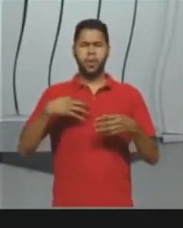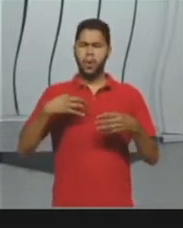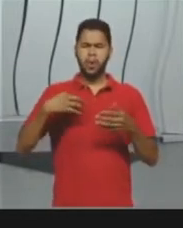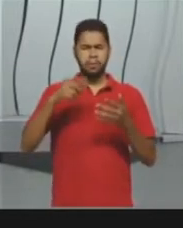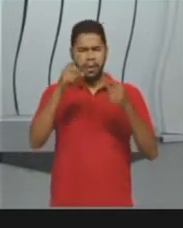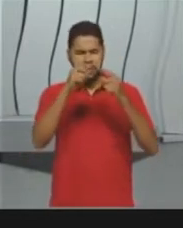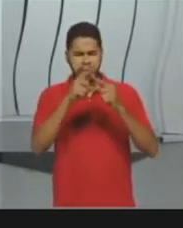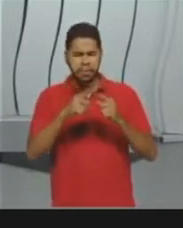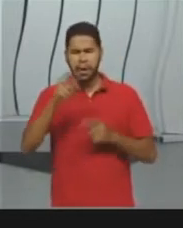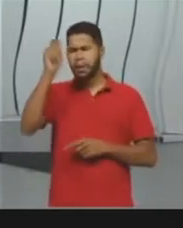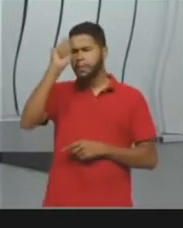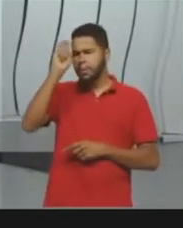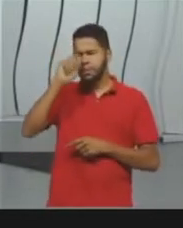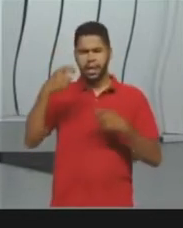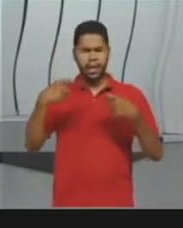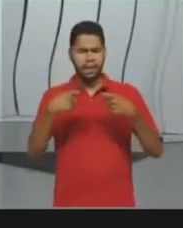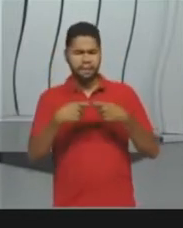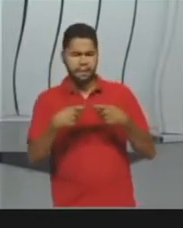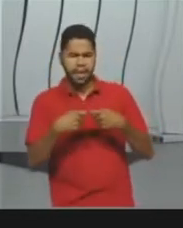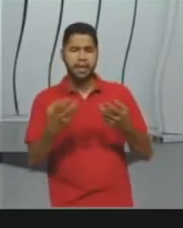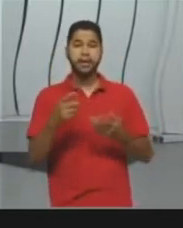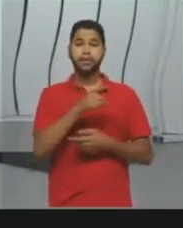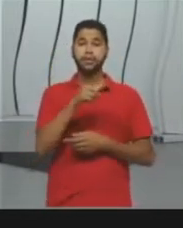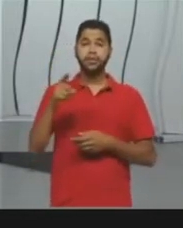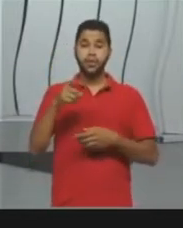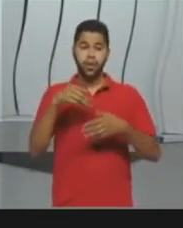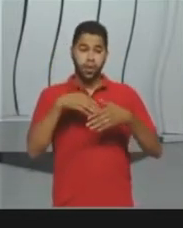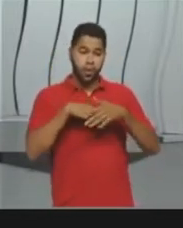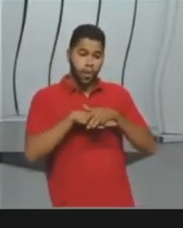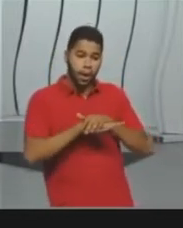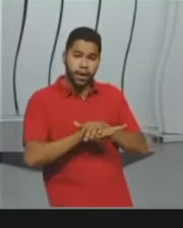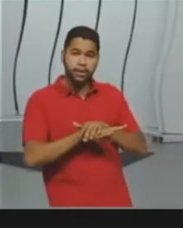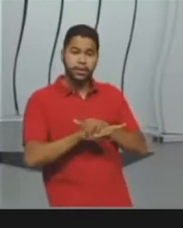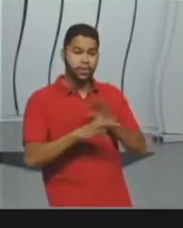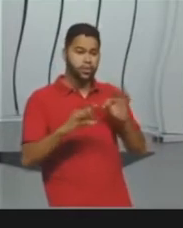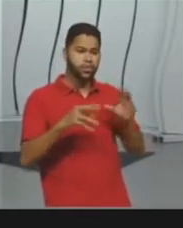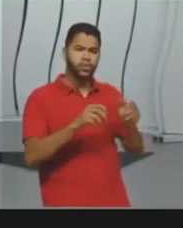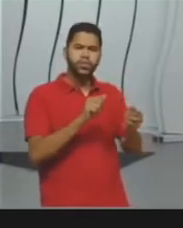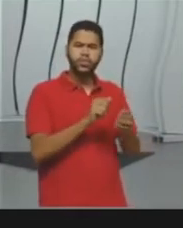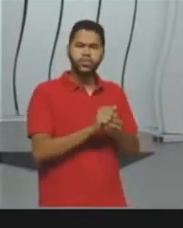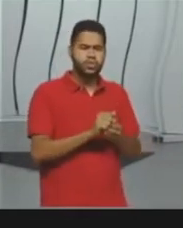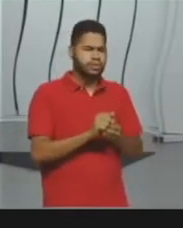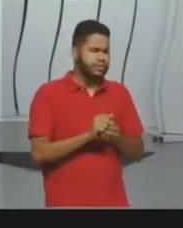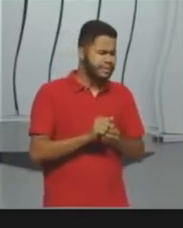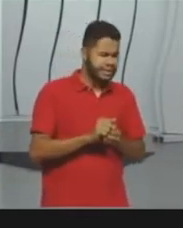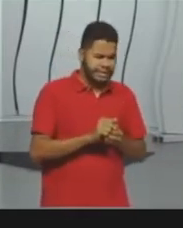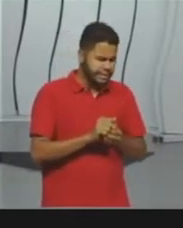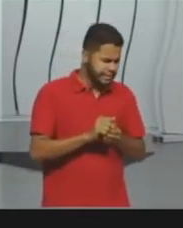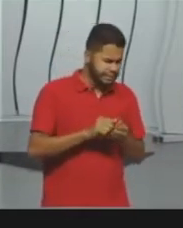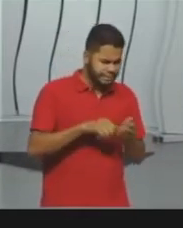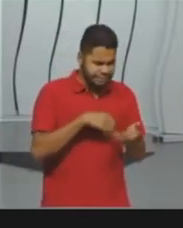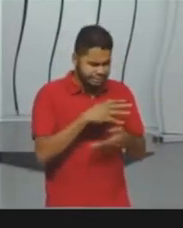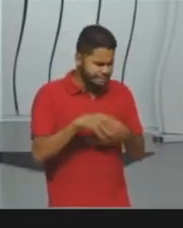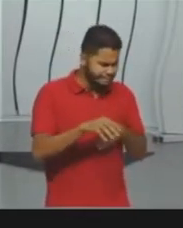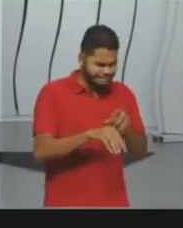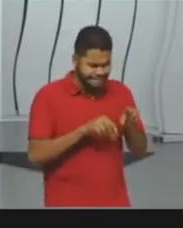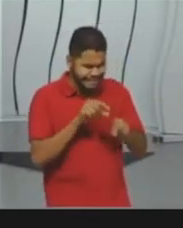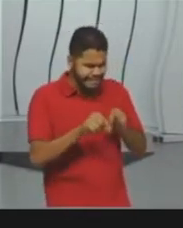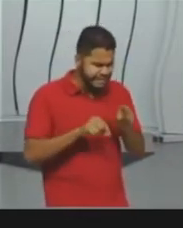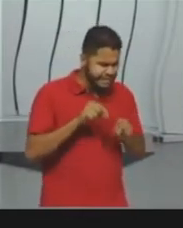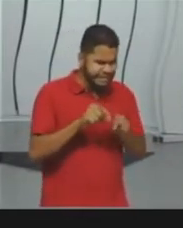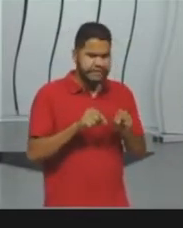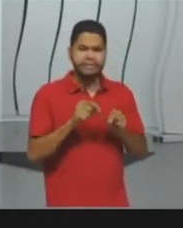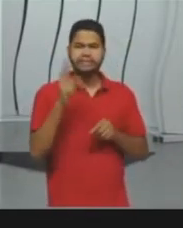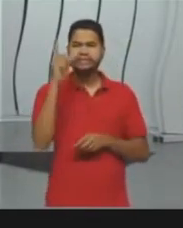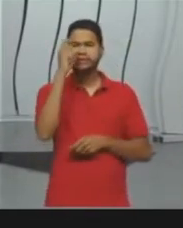bonés, e se você guardar isso tudo dentro de uma única gaveta, vai ficar difícil de achar quando você quiser achar